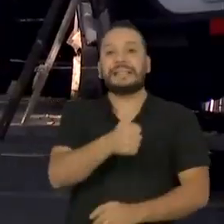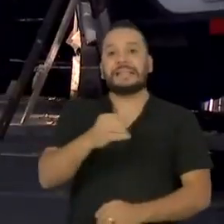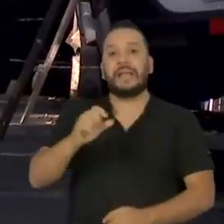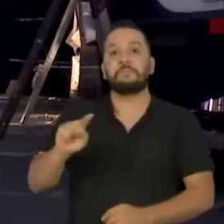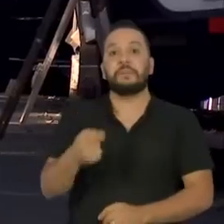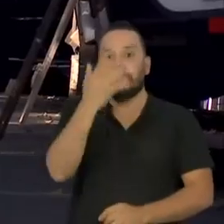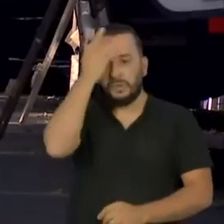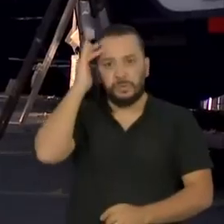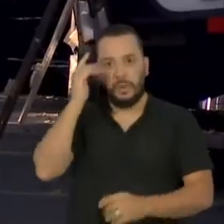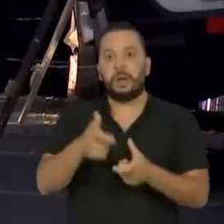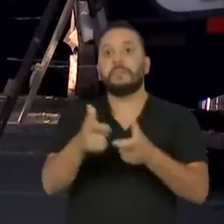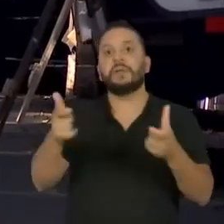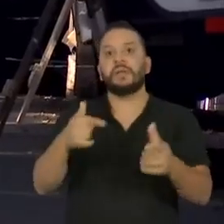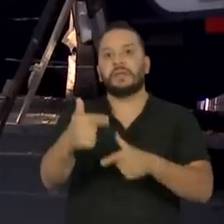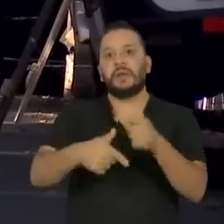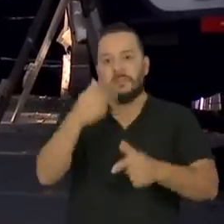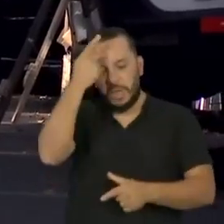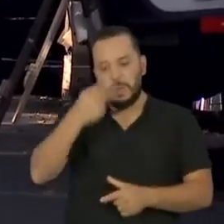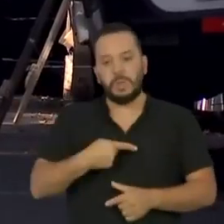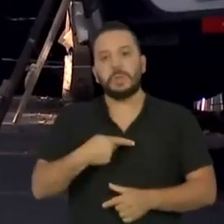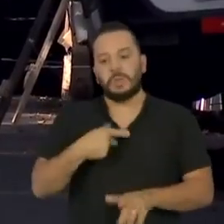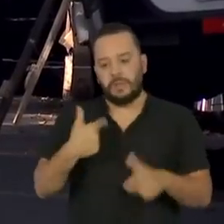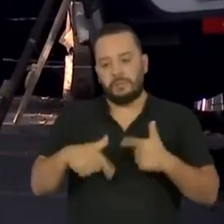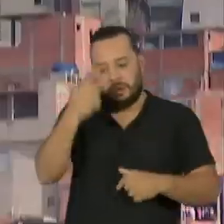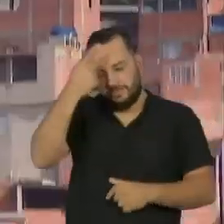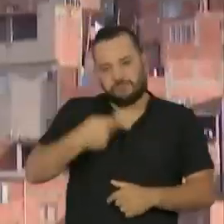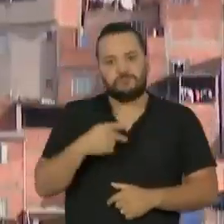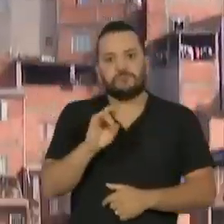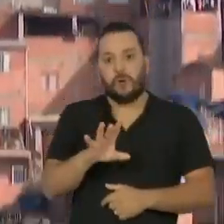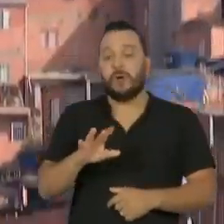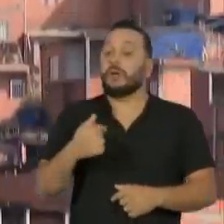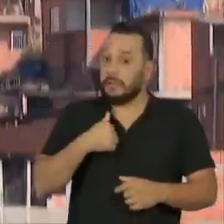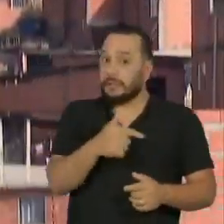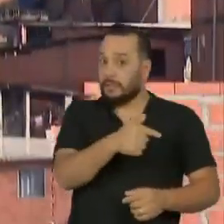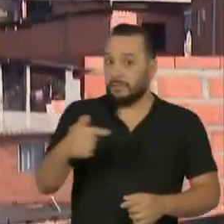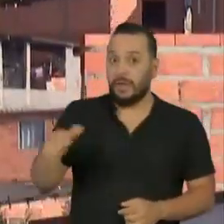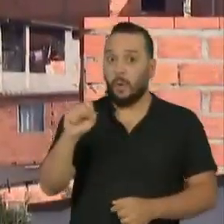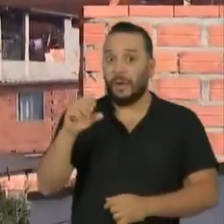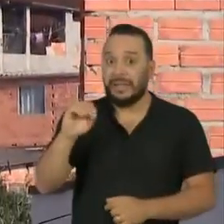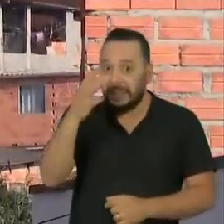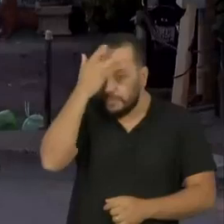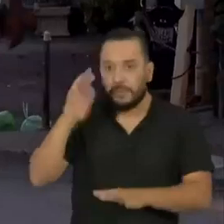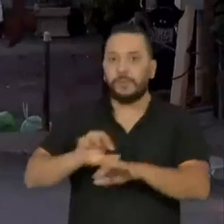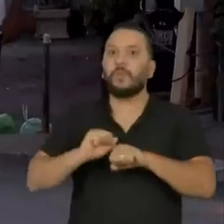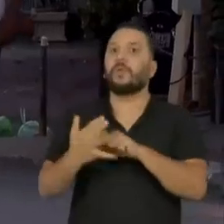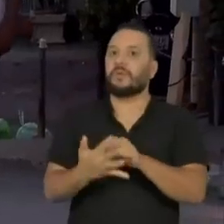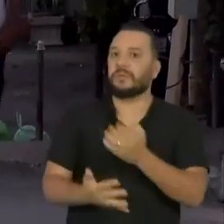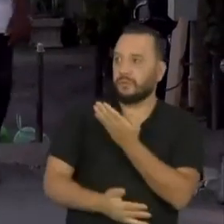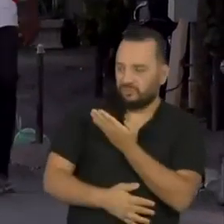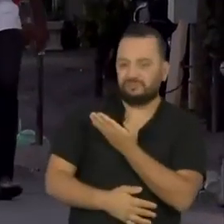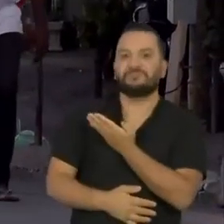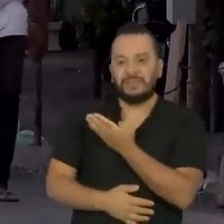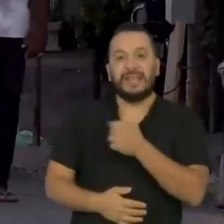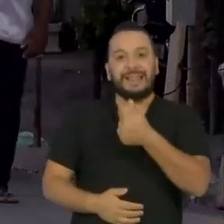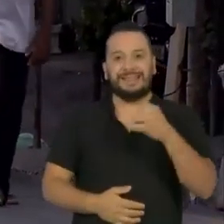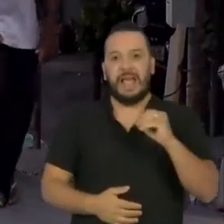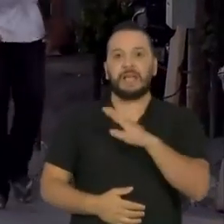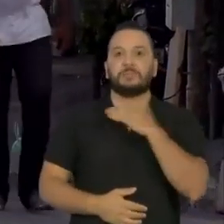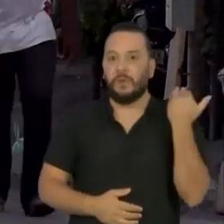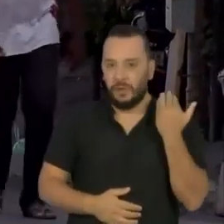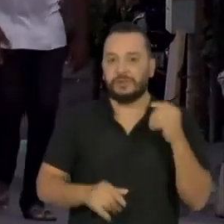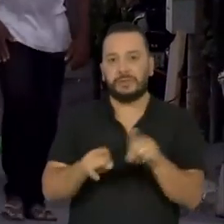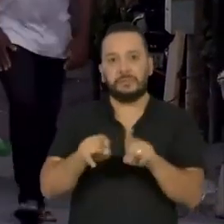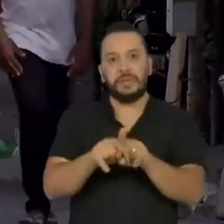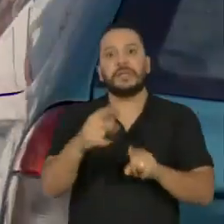pessoas, a maioria com trabalho informal. Só nessa semana foram 80 casos confirmados de Covid-19, 10 mortes e